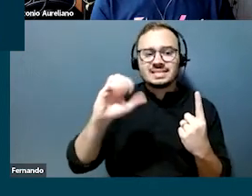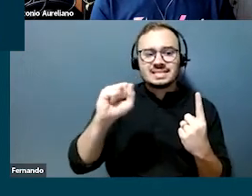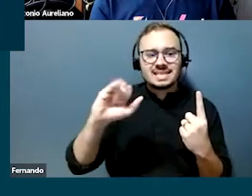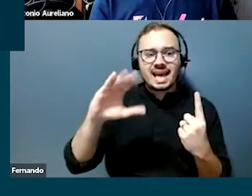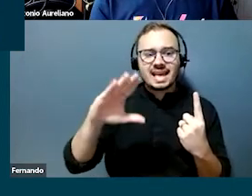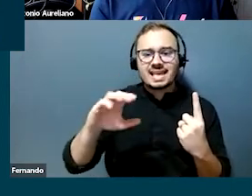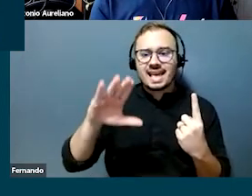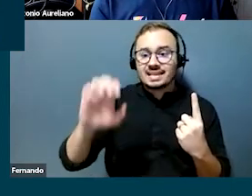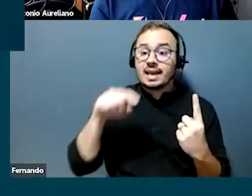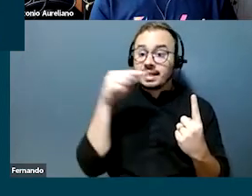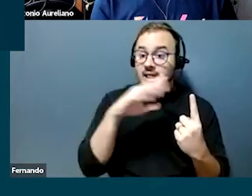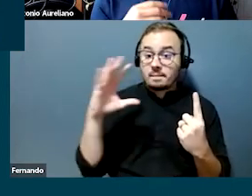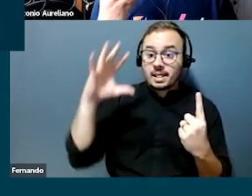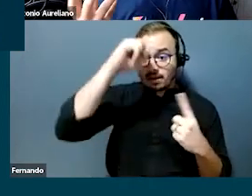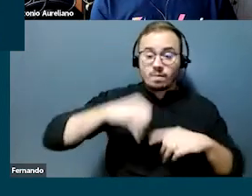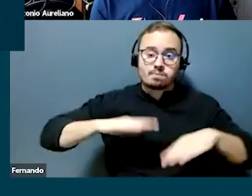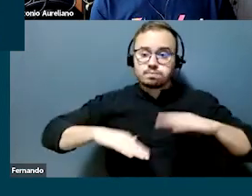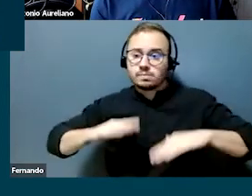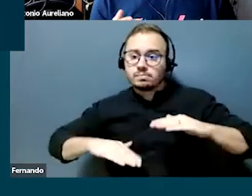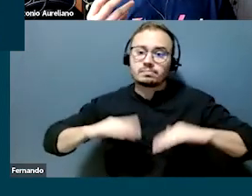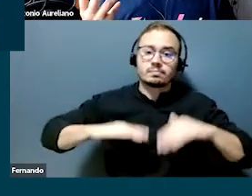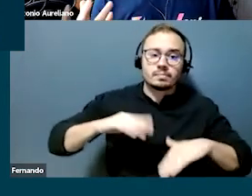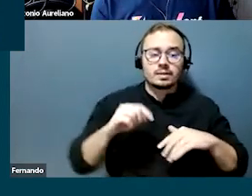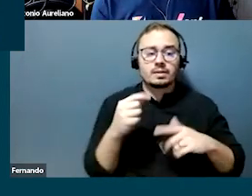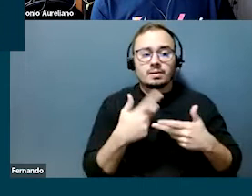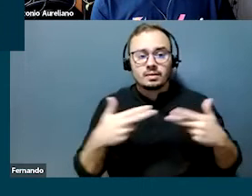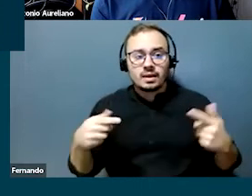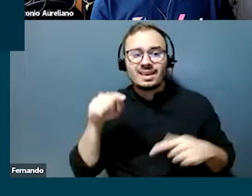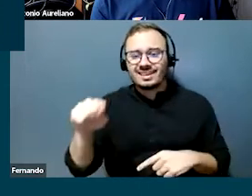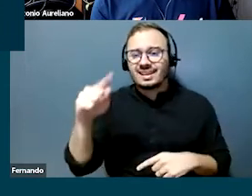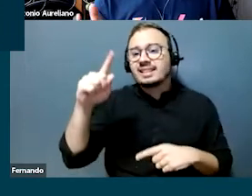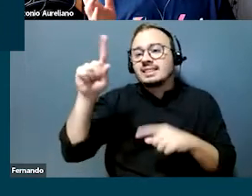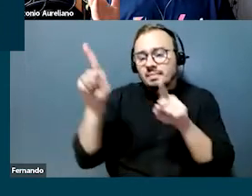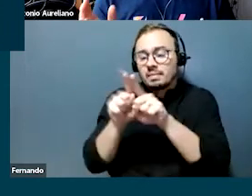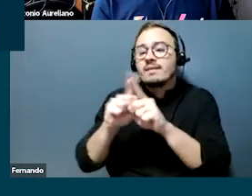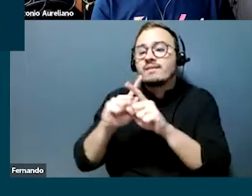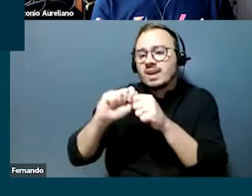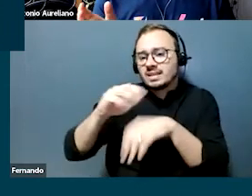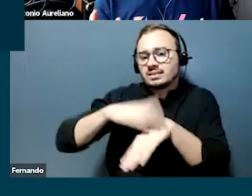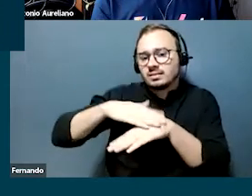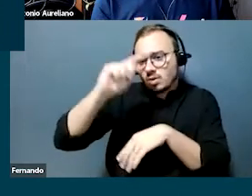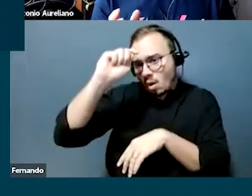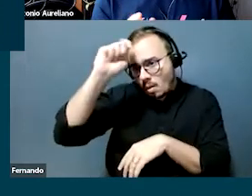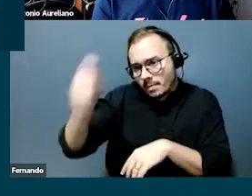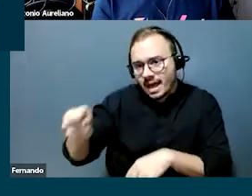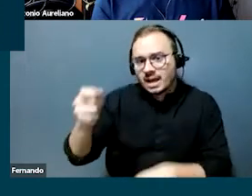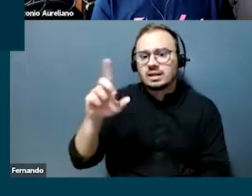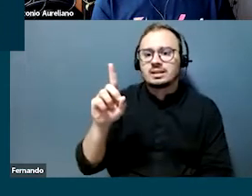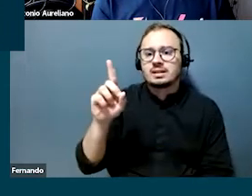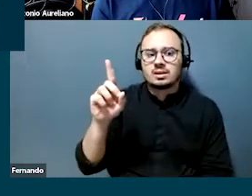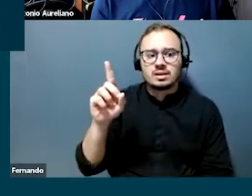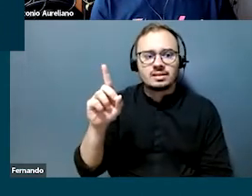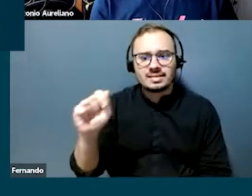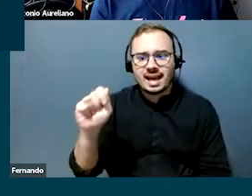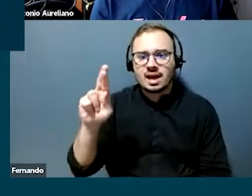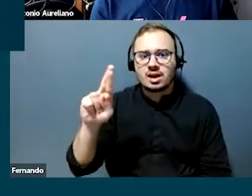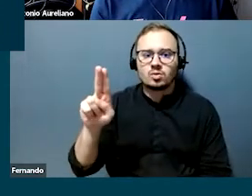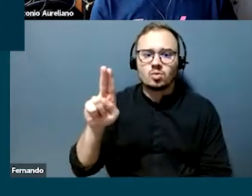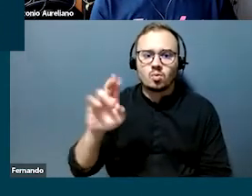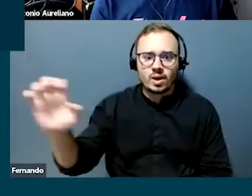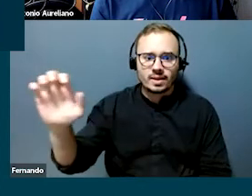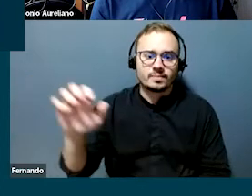percussão, e depois homenageou na sua música Cidadão do Mundo o Daruê, né, daquele trecho, Daruê Malungo, Nação Zumbi, no Zuzuzum